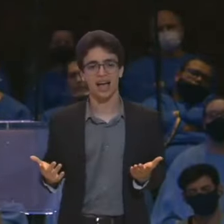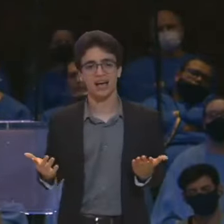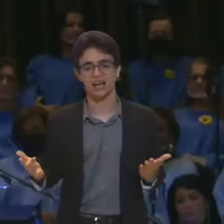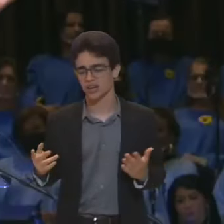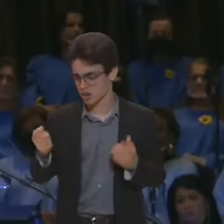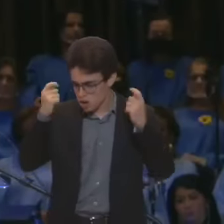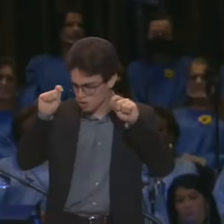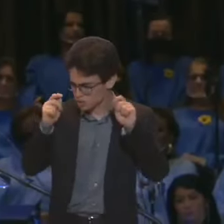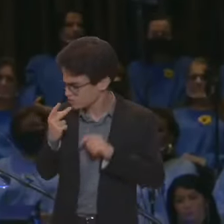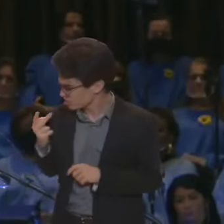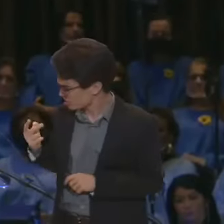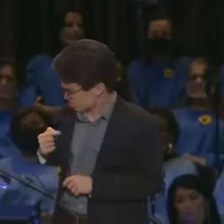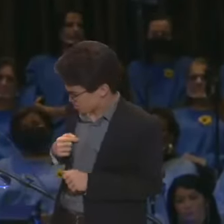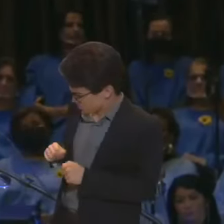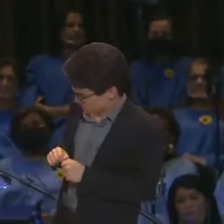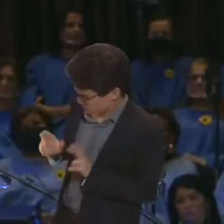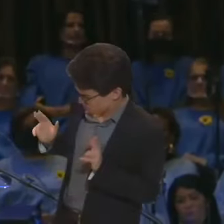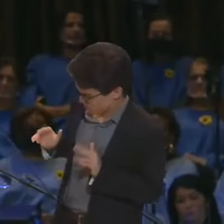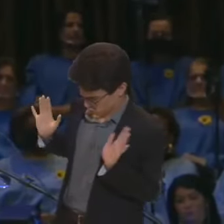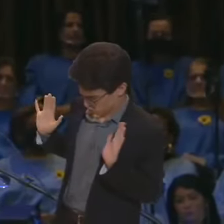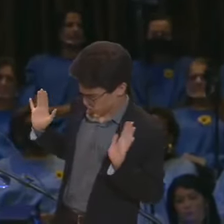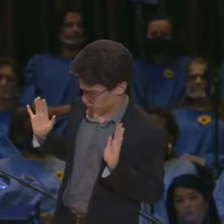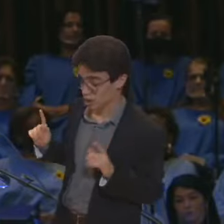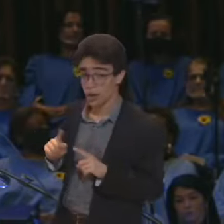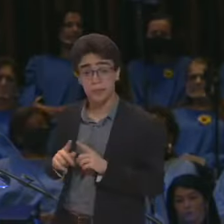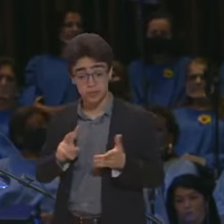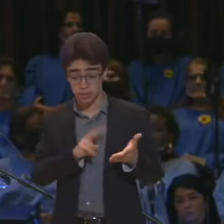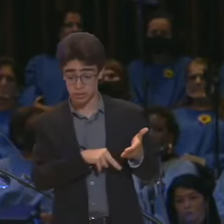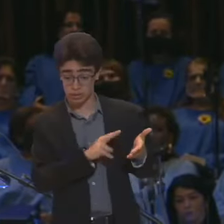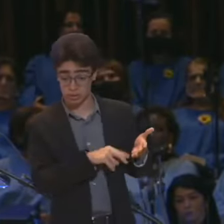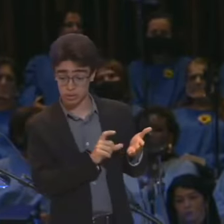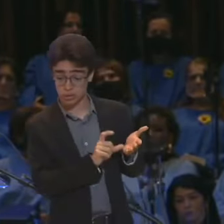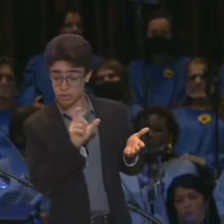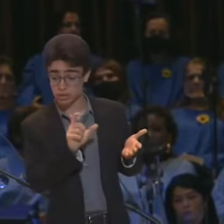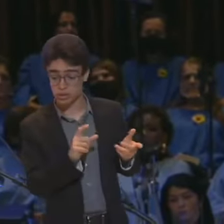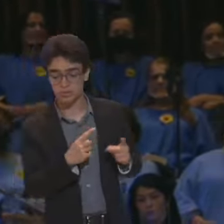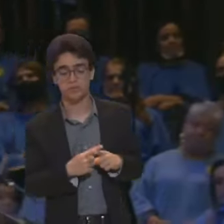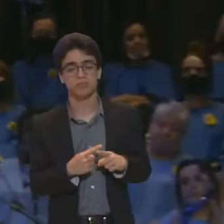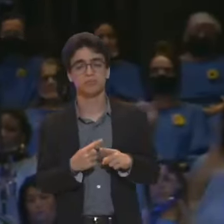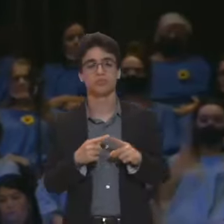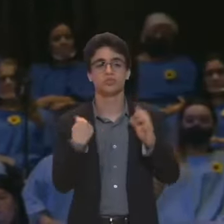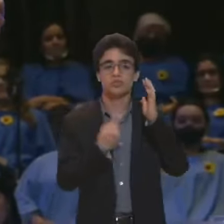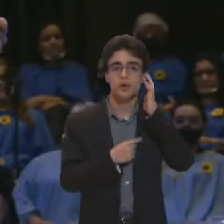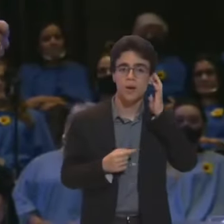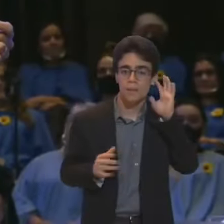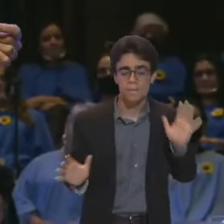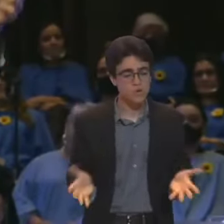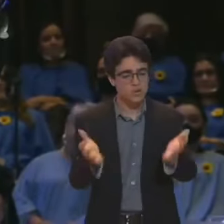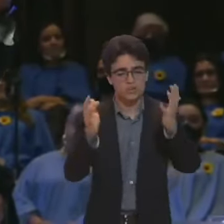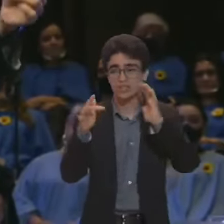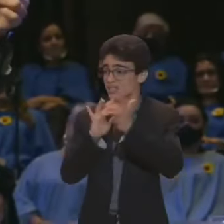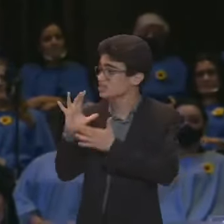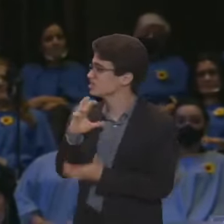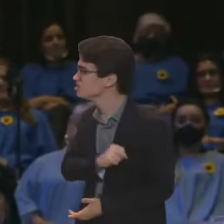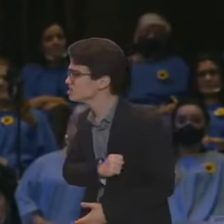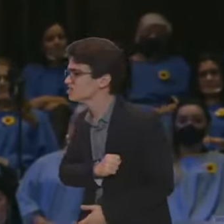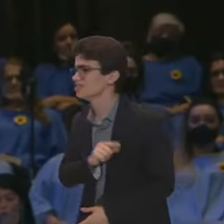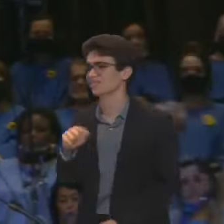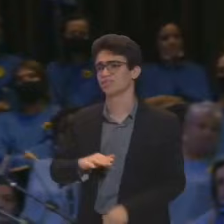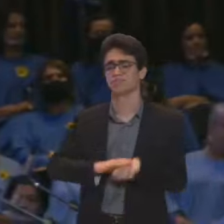diz: mas peraí, quando foi que fizemos isso? Vê lá no texto. Porque quando a motivação é o amor a Cristo, é o que